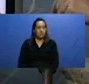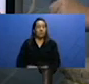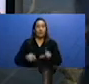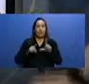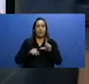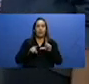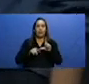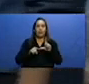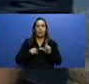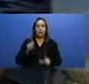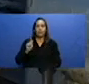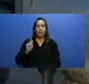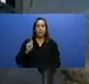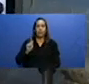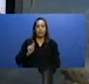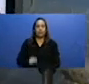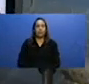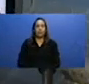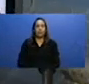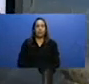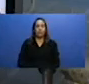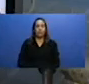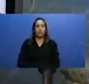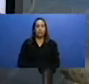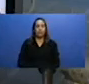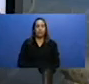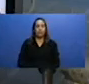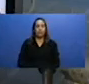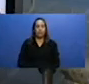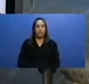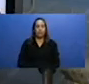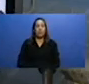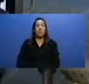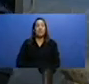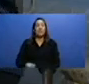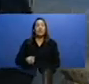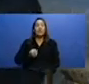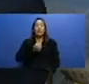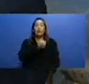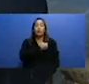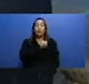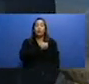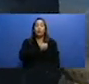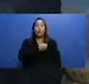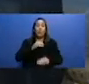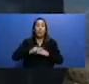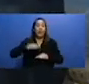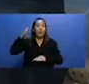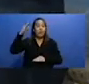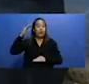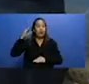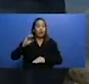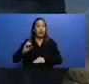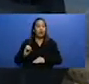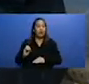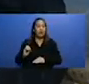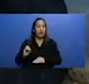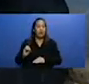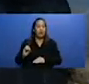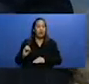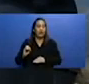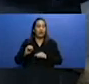Agora, olha a letrinha G. Já mudou bastante. Sair um número maior que 0